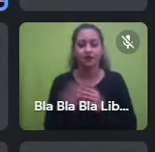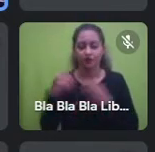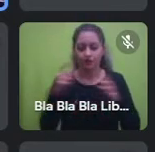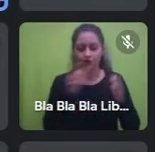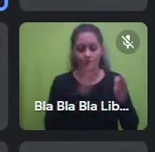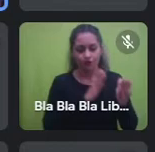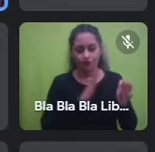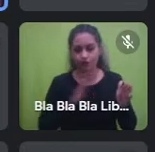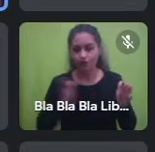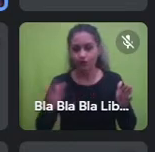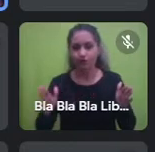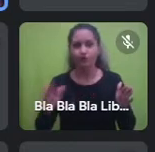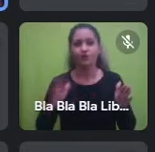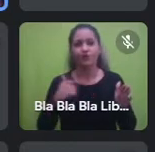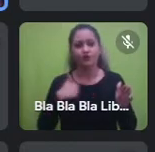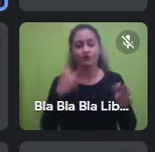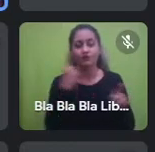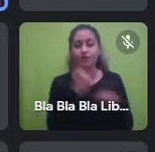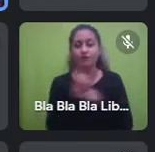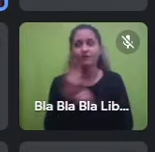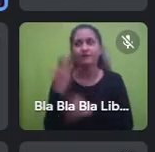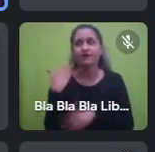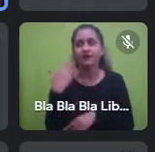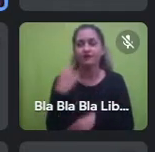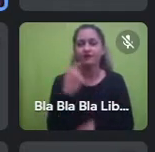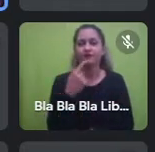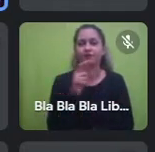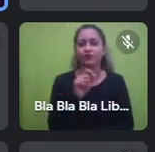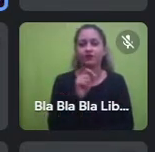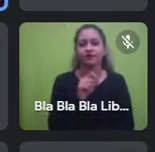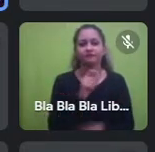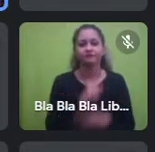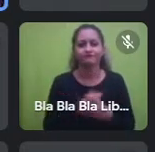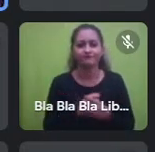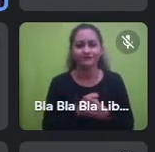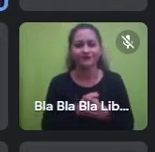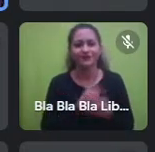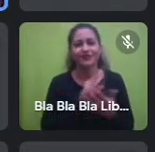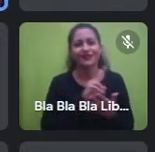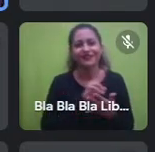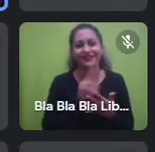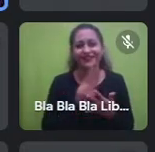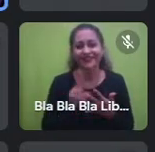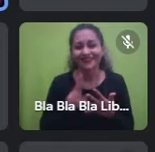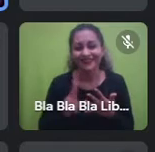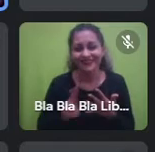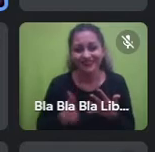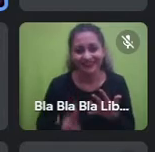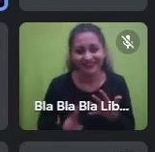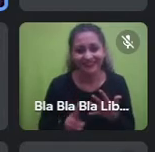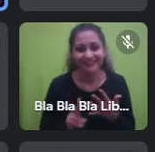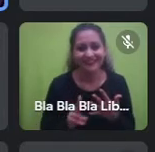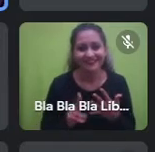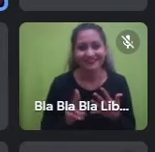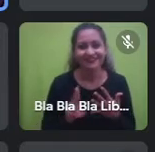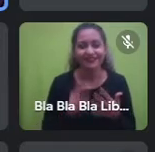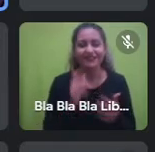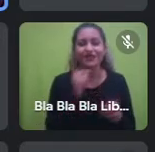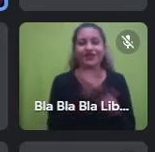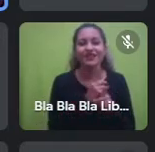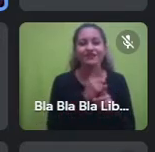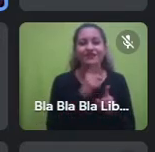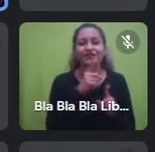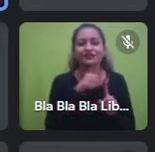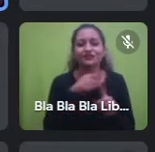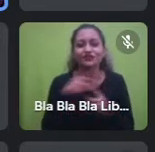Cronologicamente, o que eu encontrava? Eu encontrava, em 2009, geofagos, geófagos, geocará. Eu encontrava leporinos,